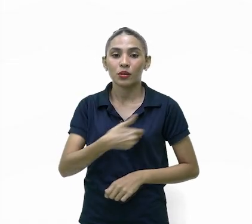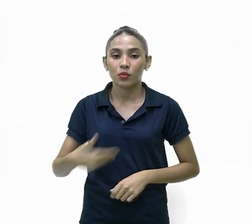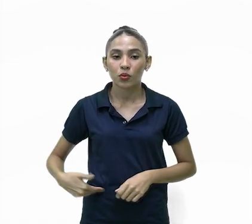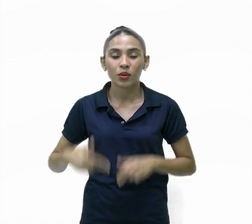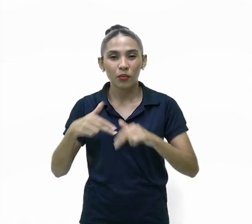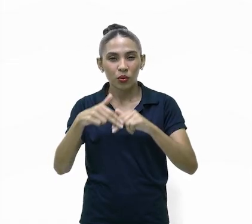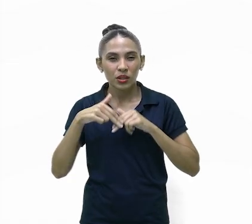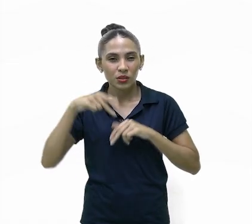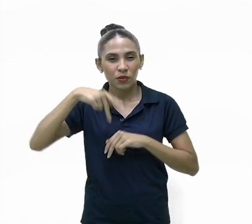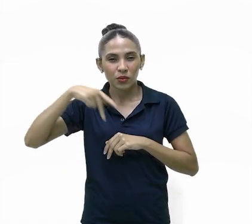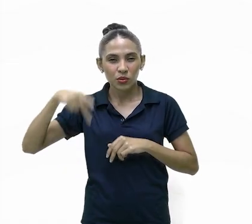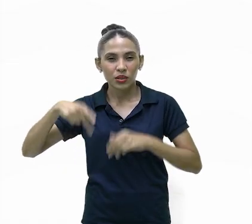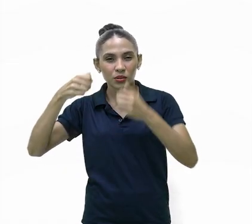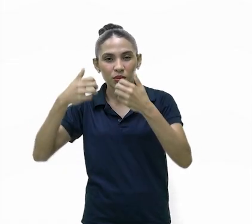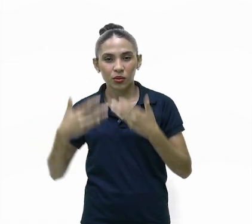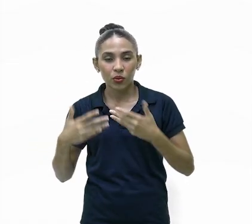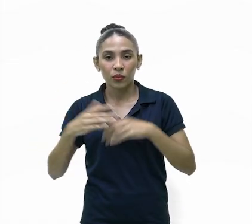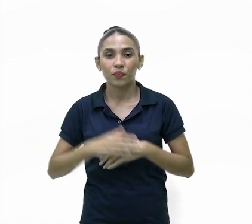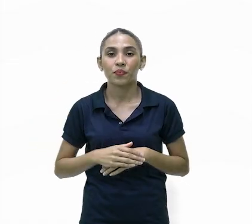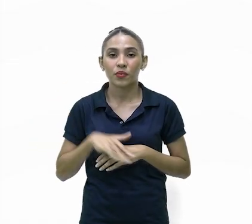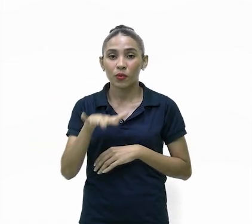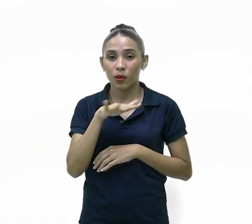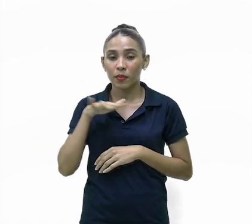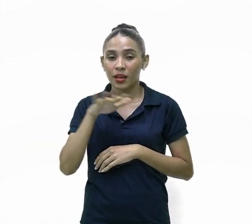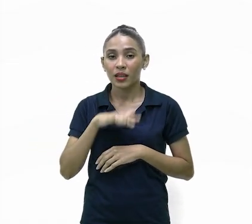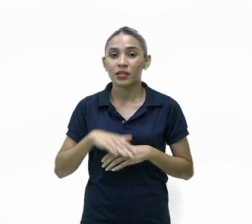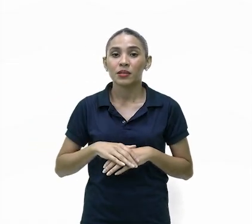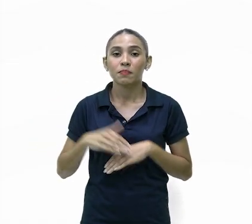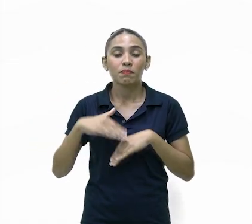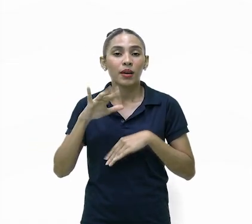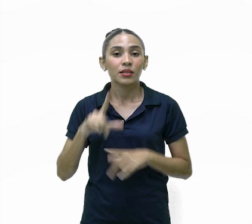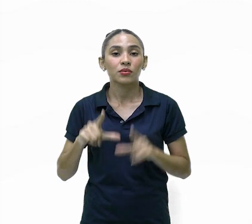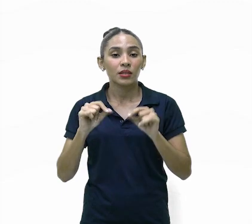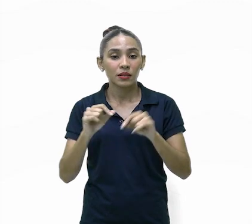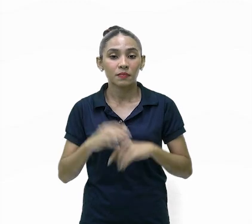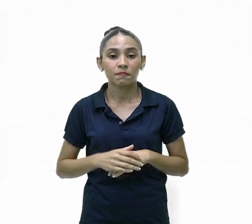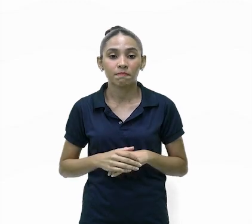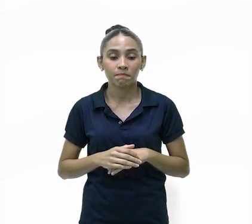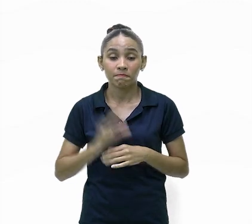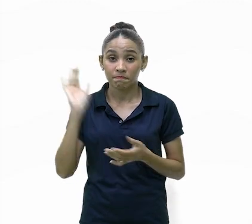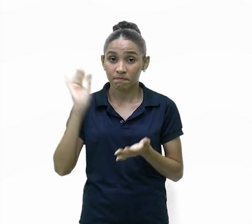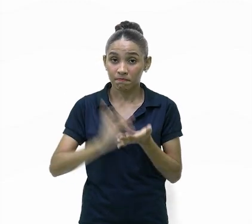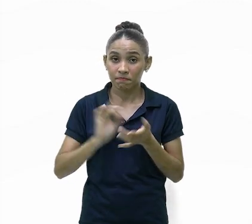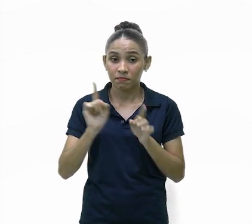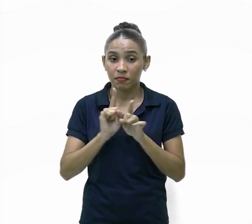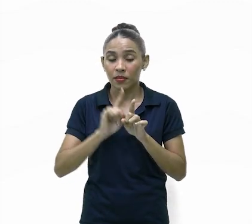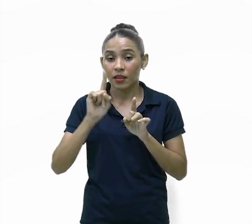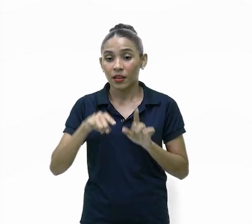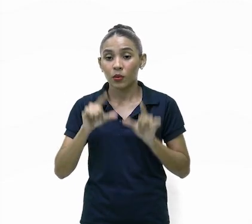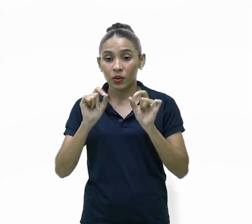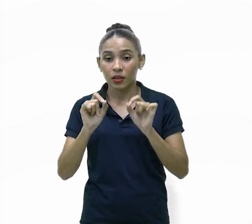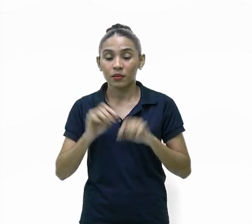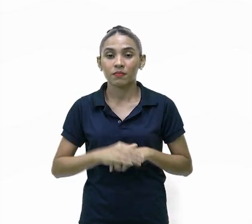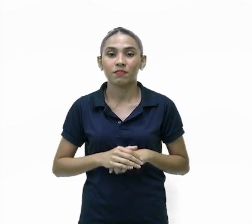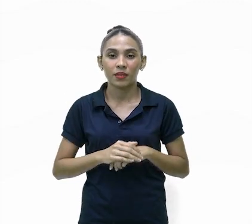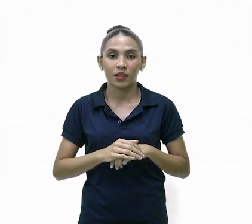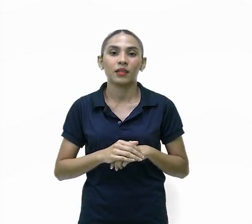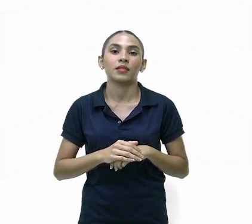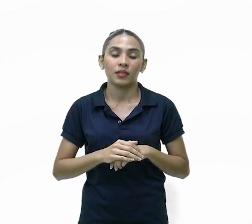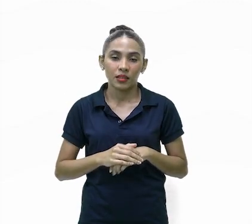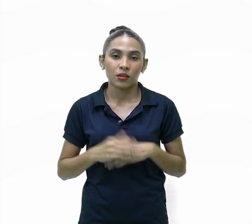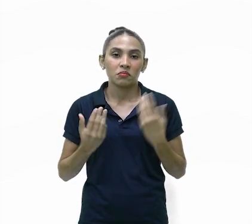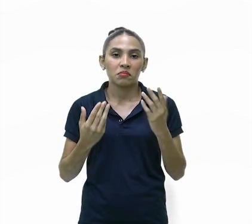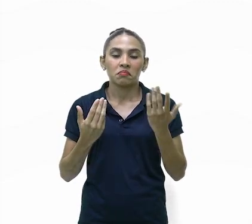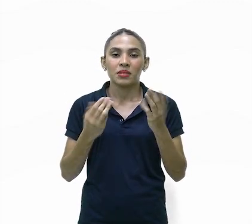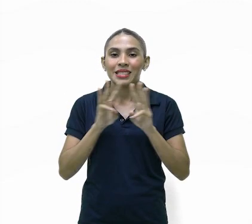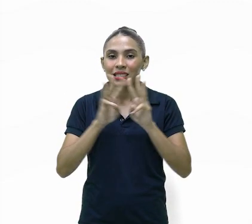públicas, por isso que a professora falou que um dos ambientes muito verdadeiros é justamente plataformas do governo,